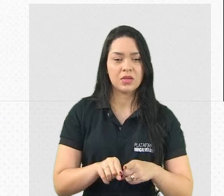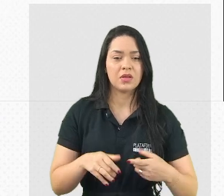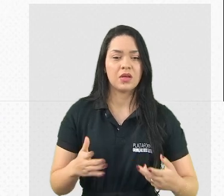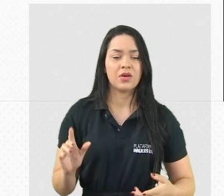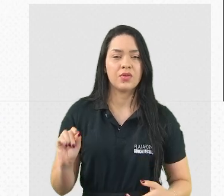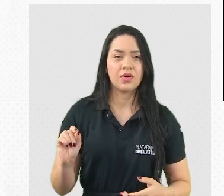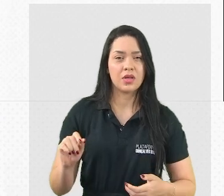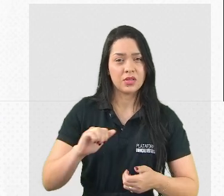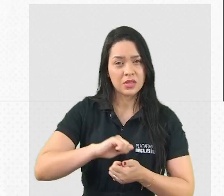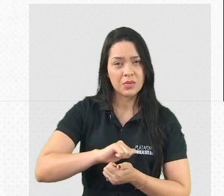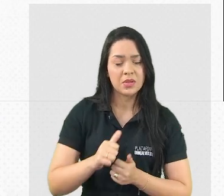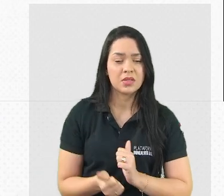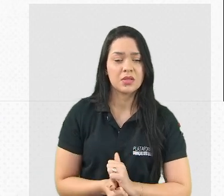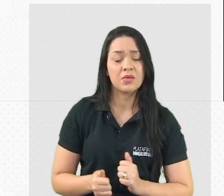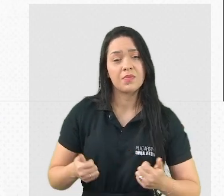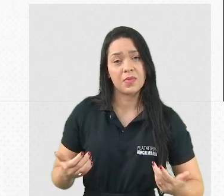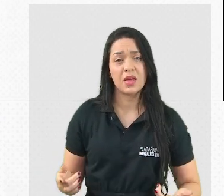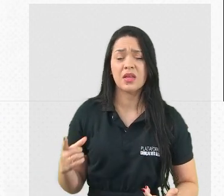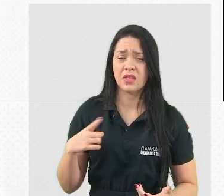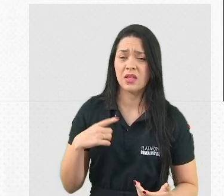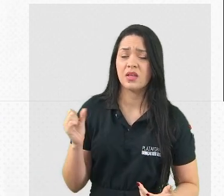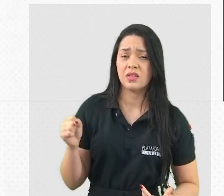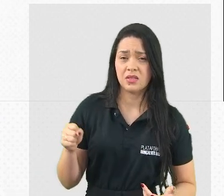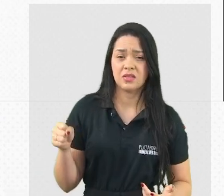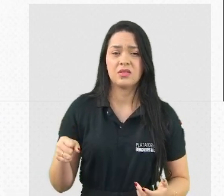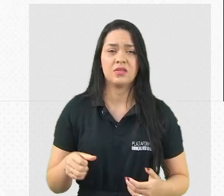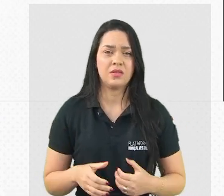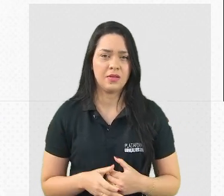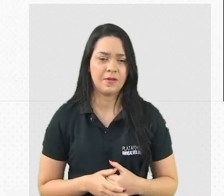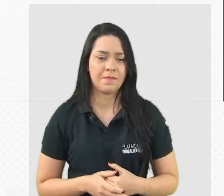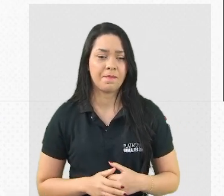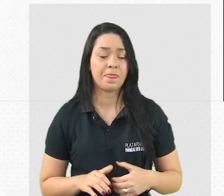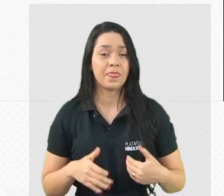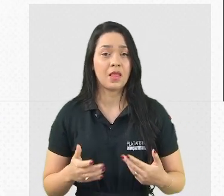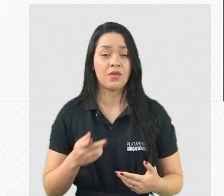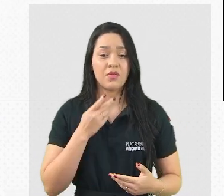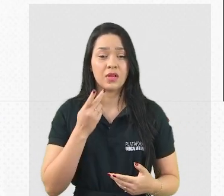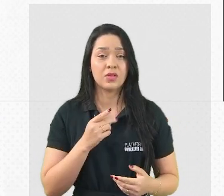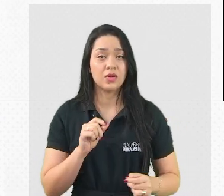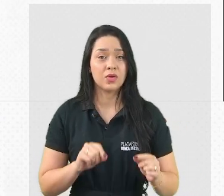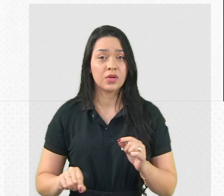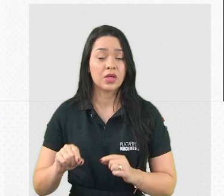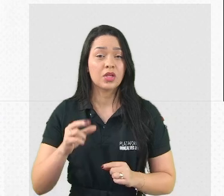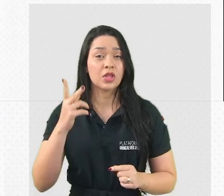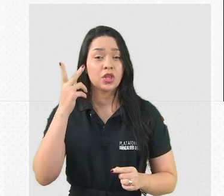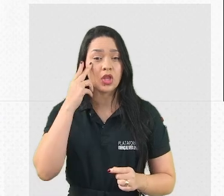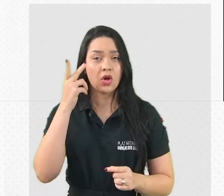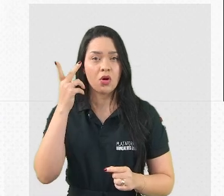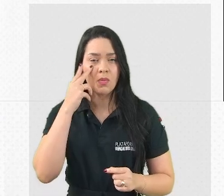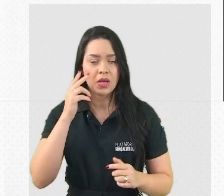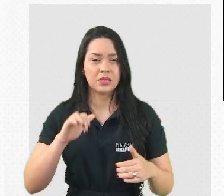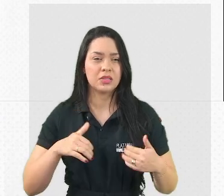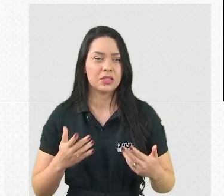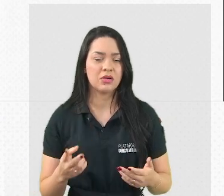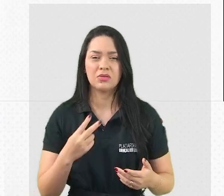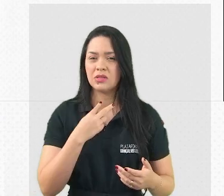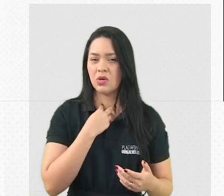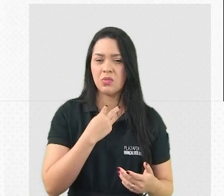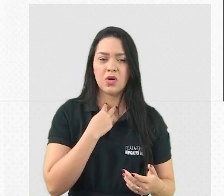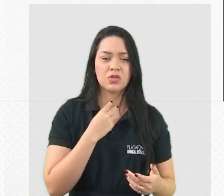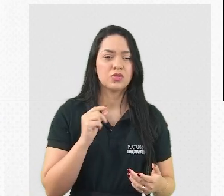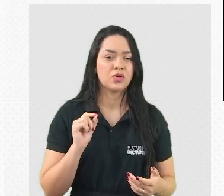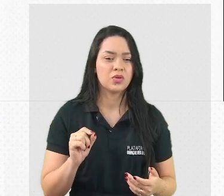de adaptação, claro que existem as exceções. Então nós estamos falando de indivíduos normais. Então, eu não posso me